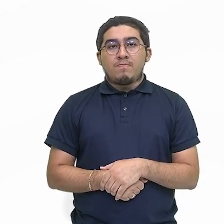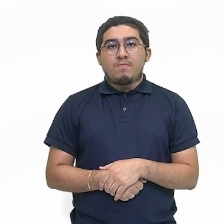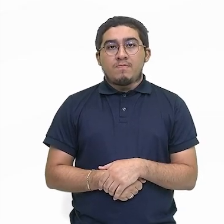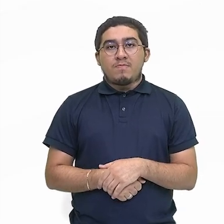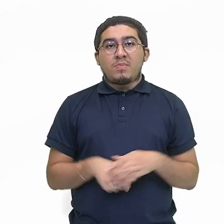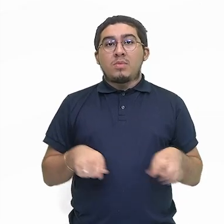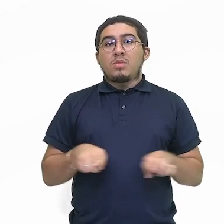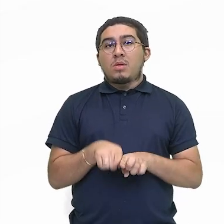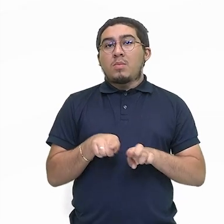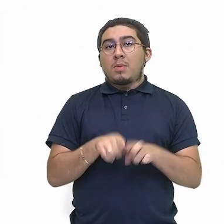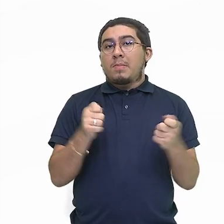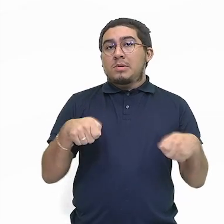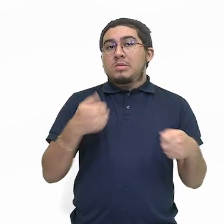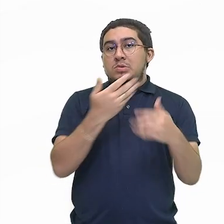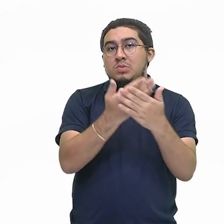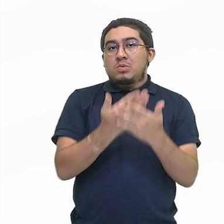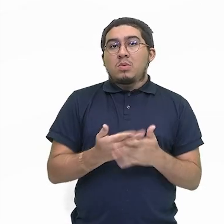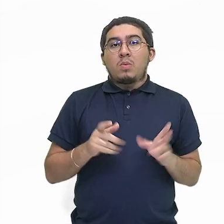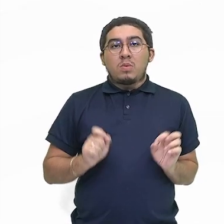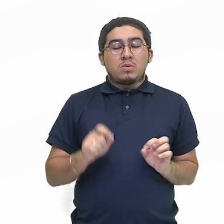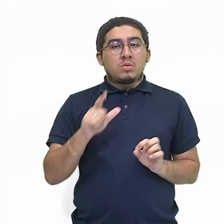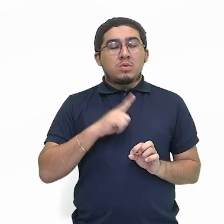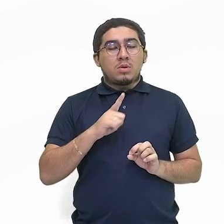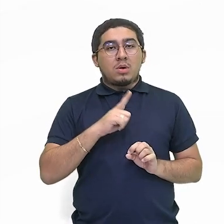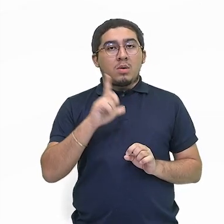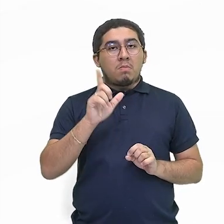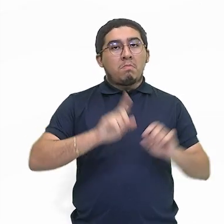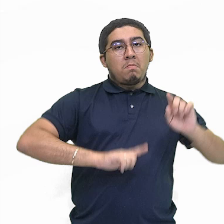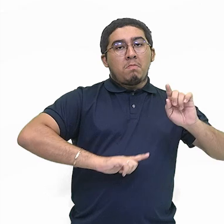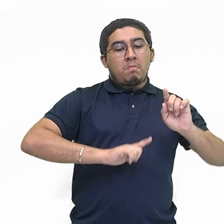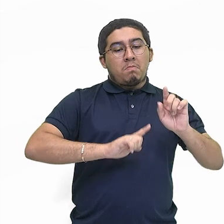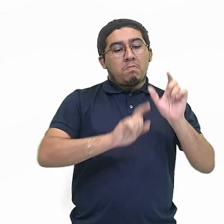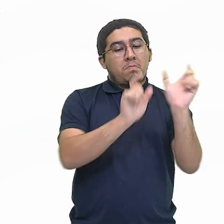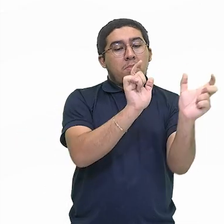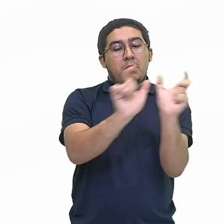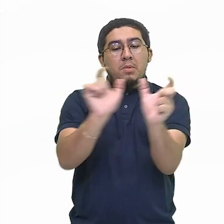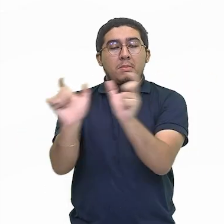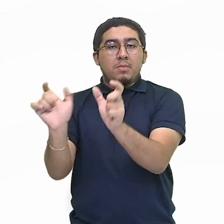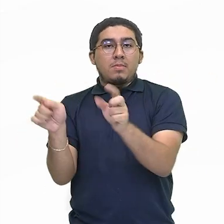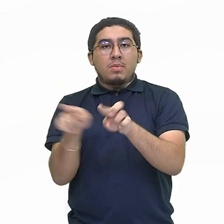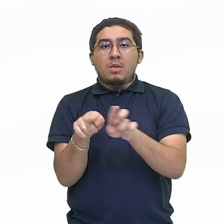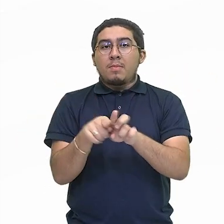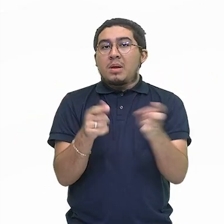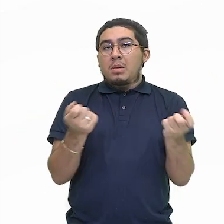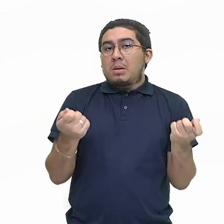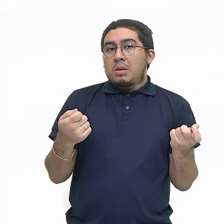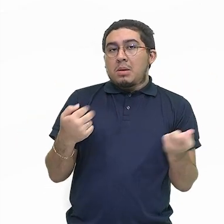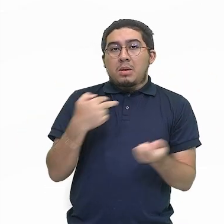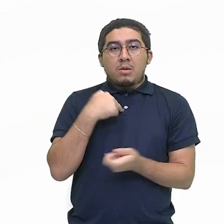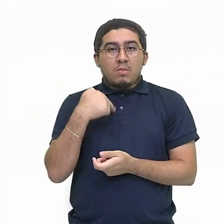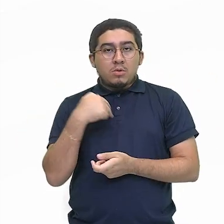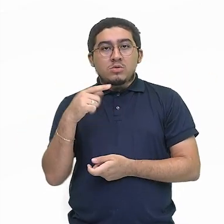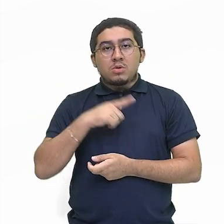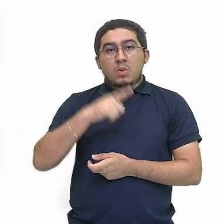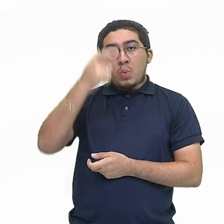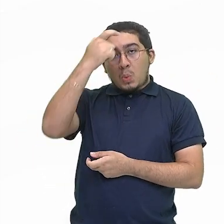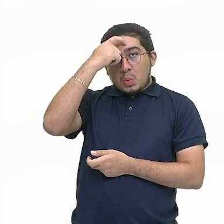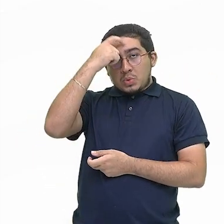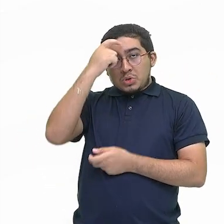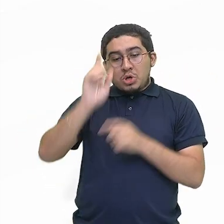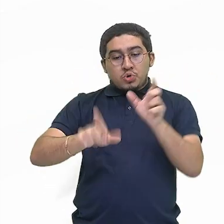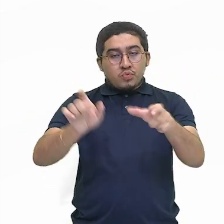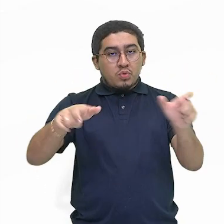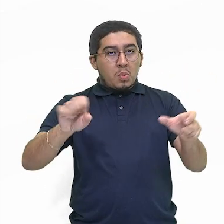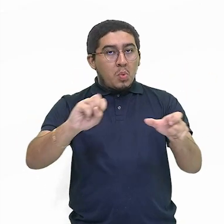devem ser estudados como coisas e não devem depender das consciências individuais ou coletivas,